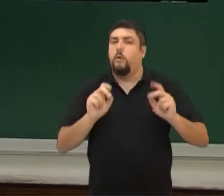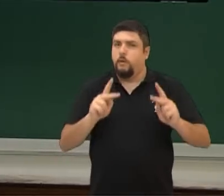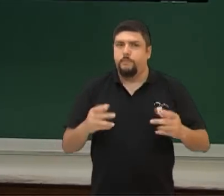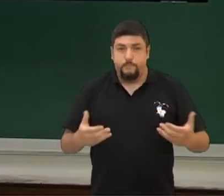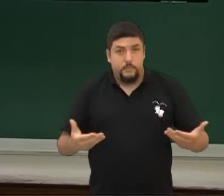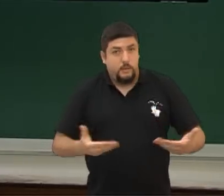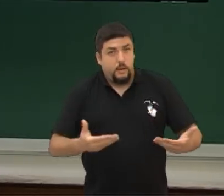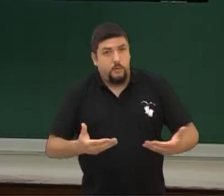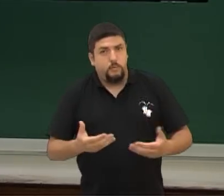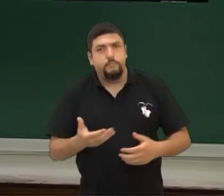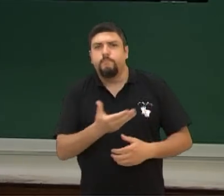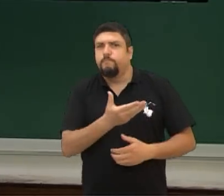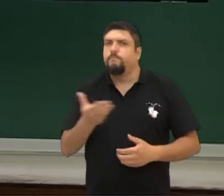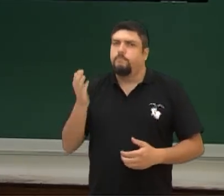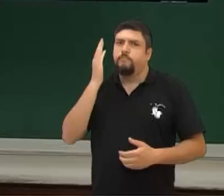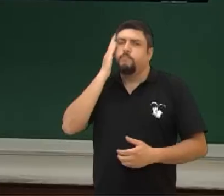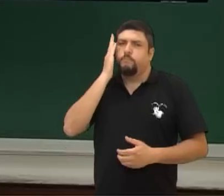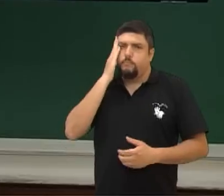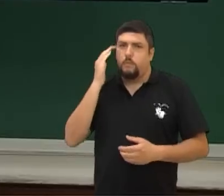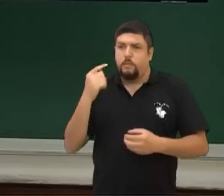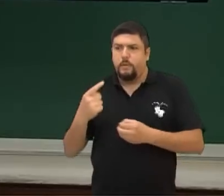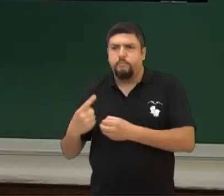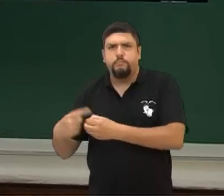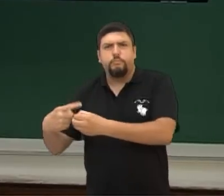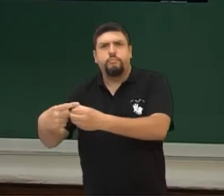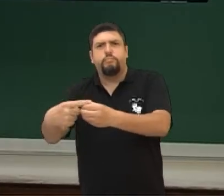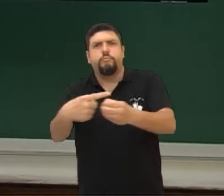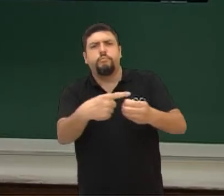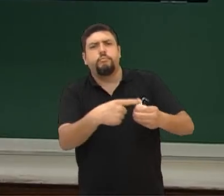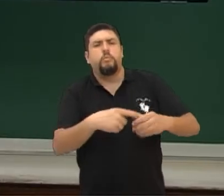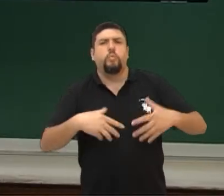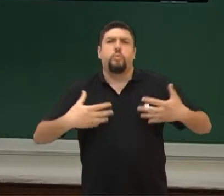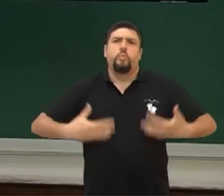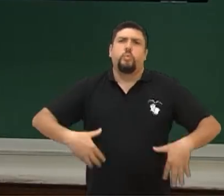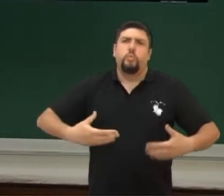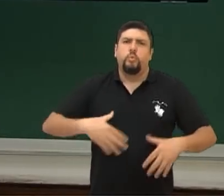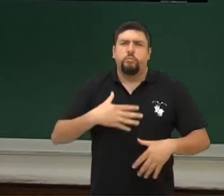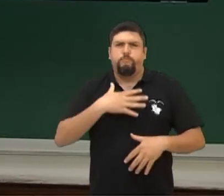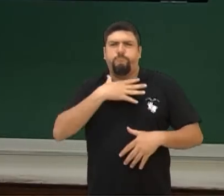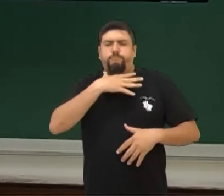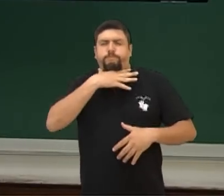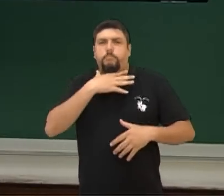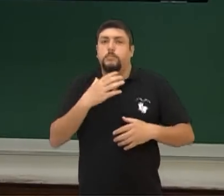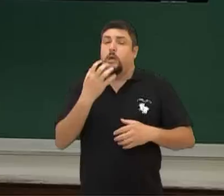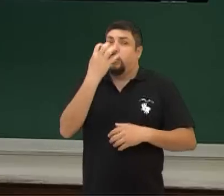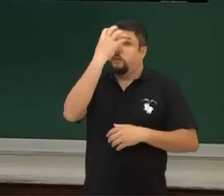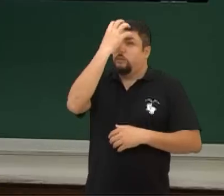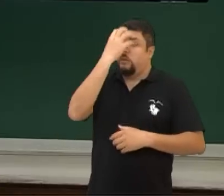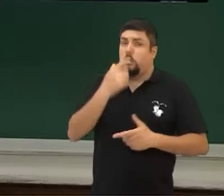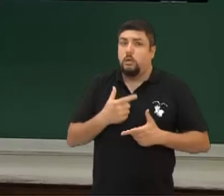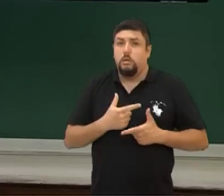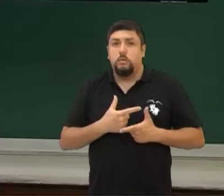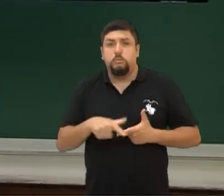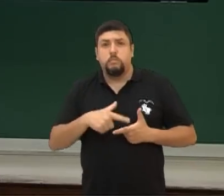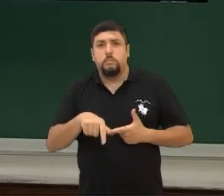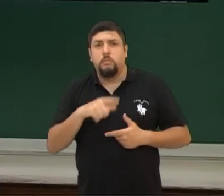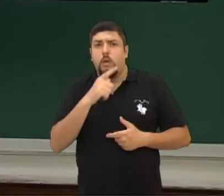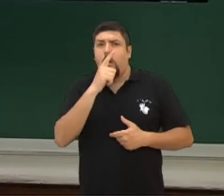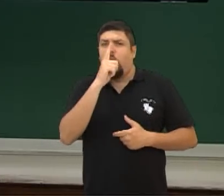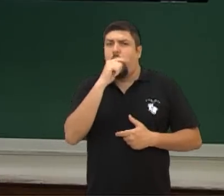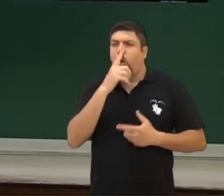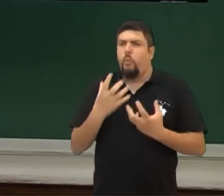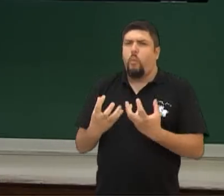aí em muitas cidades paranaenses com uma crise muito grande de abastecimento. Enfim, estamos enfrentando em algumas cidades